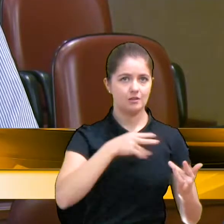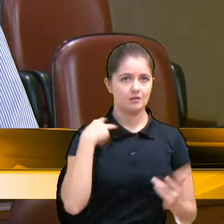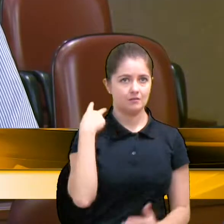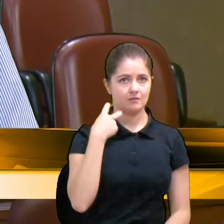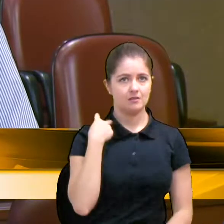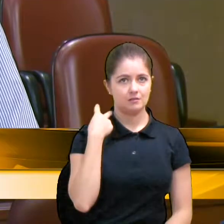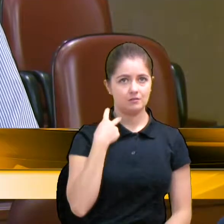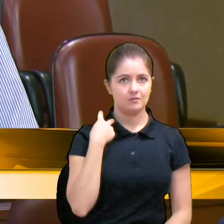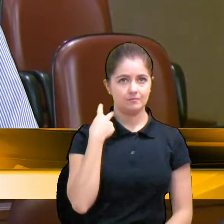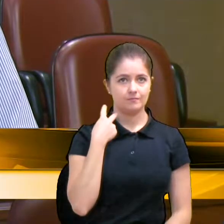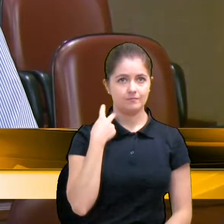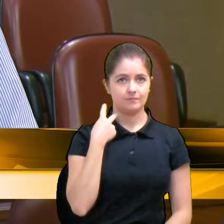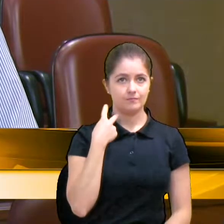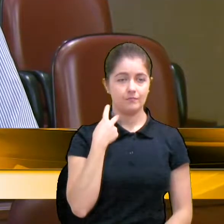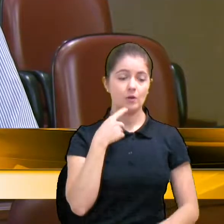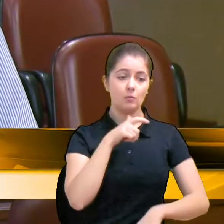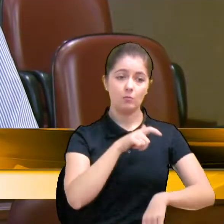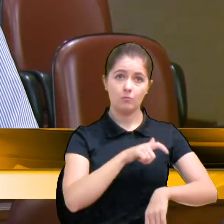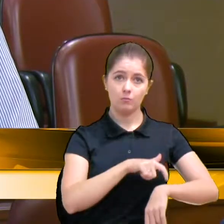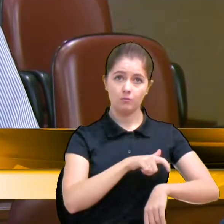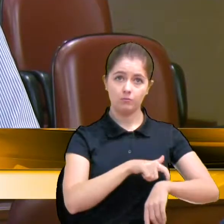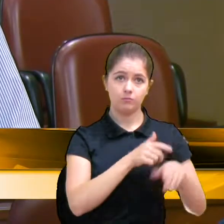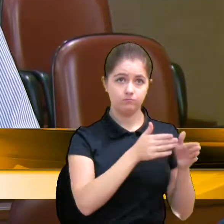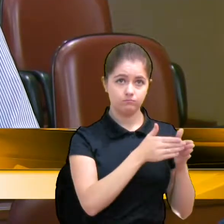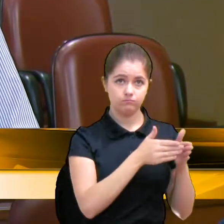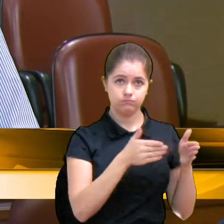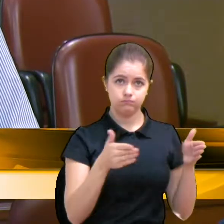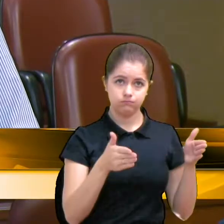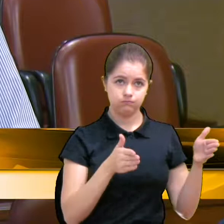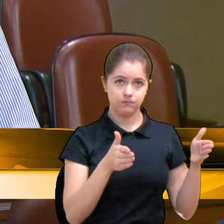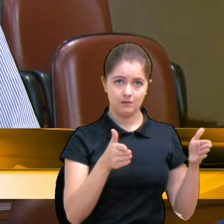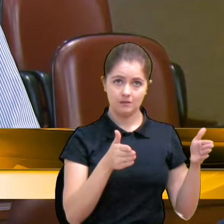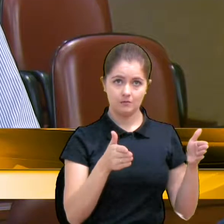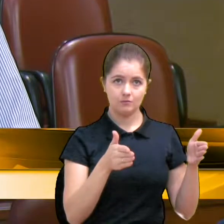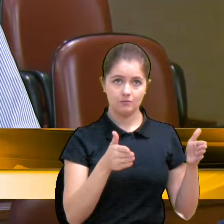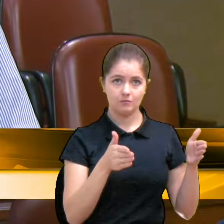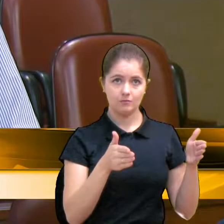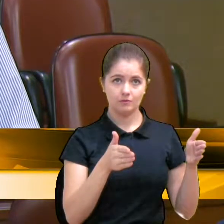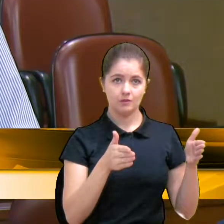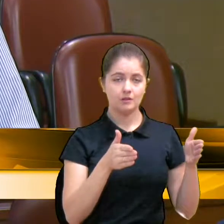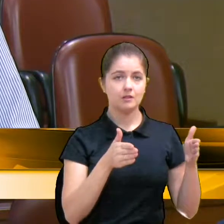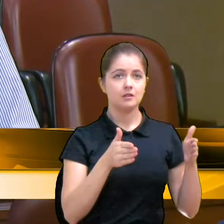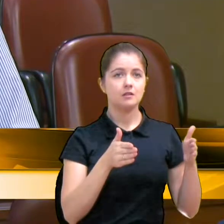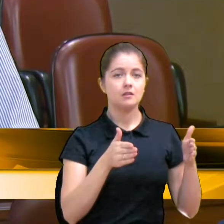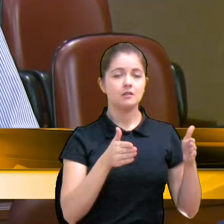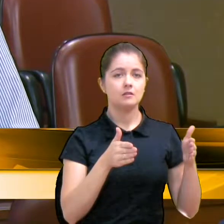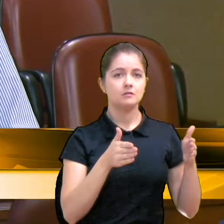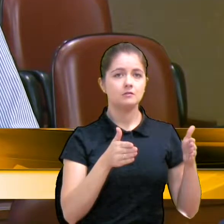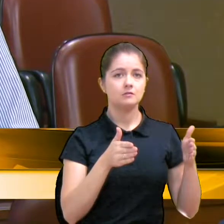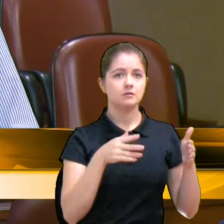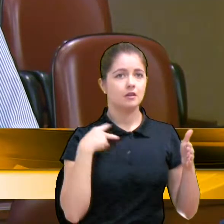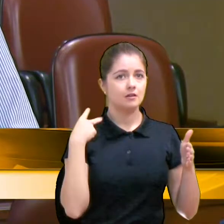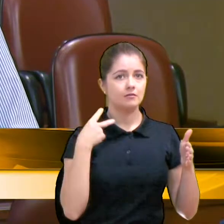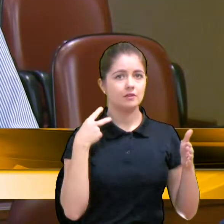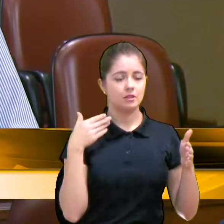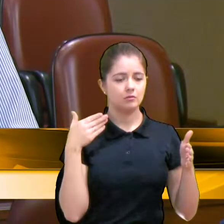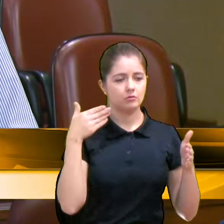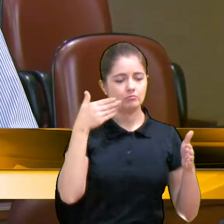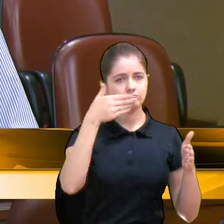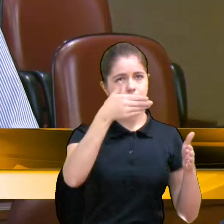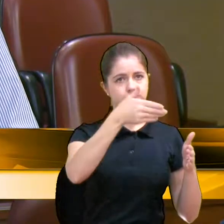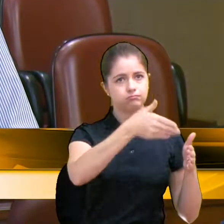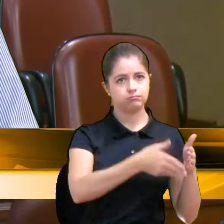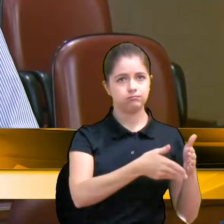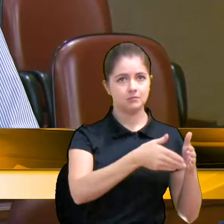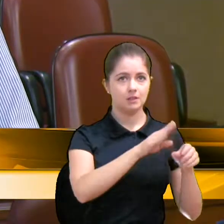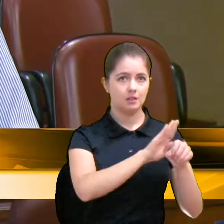vereadores. Durante as edições do programa, o Legislativo desloca-se para os mais variados segmentos da comunidade, a fim